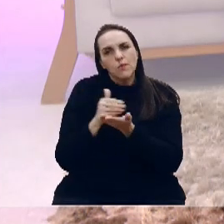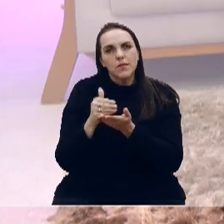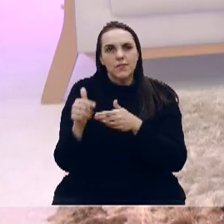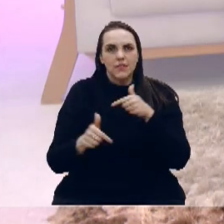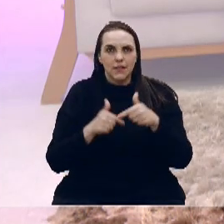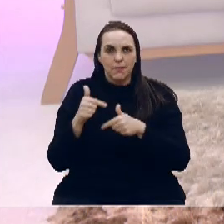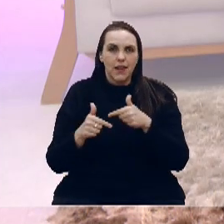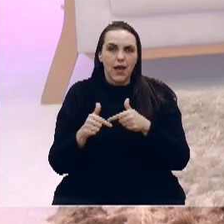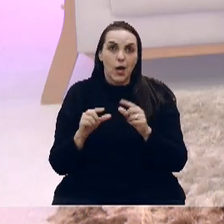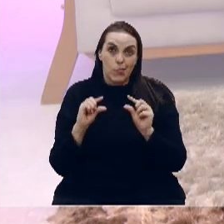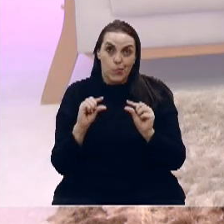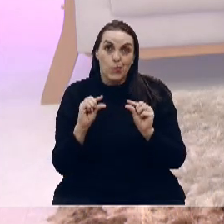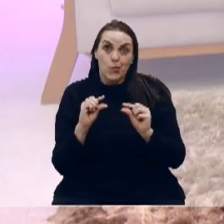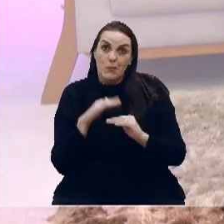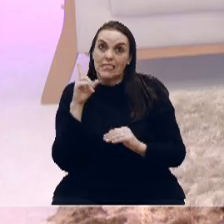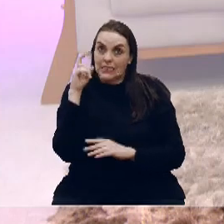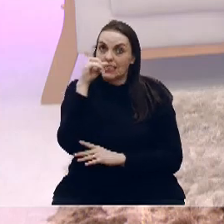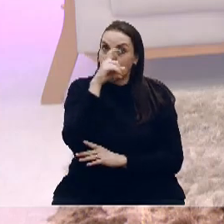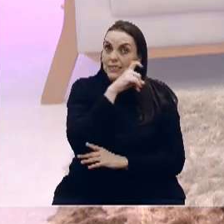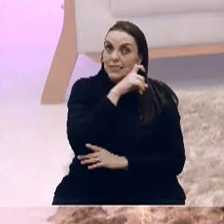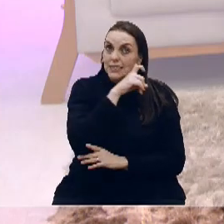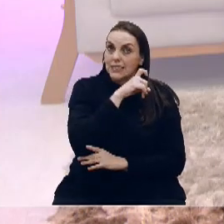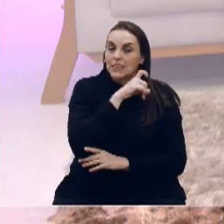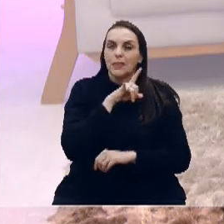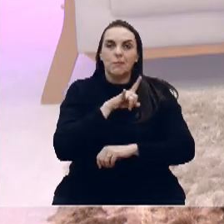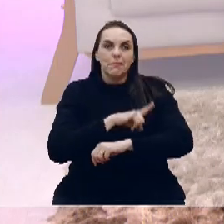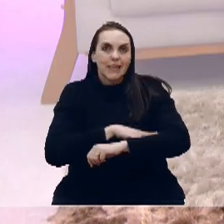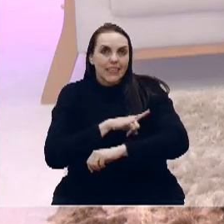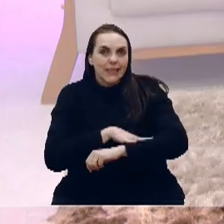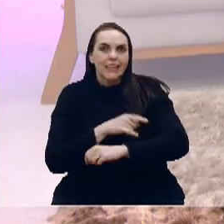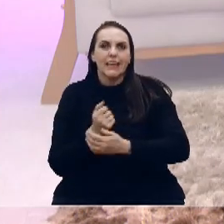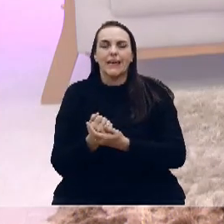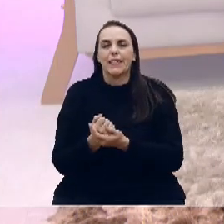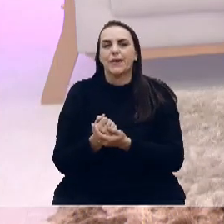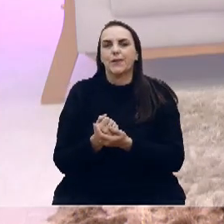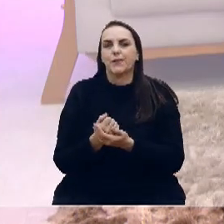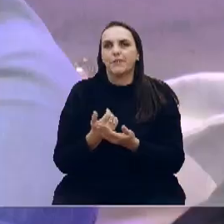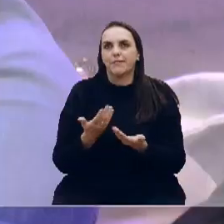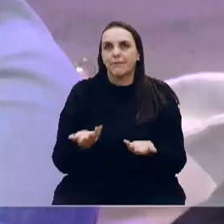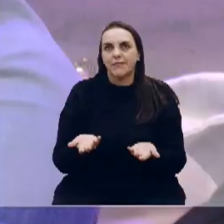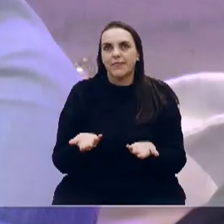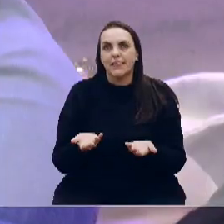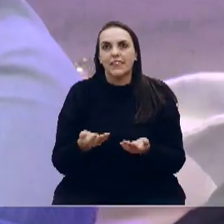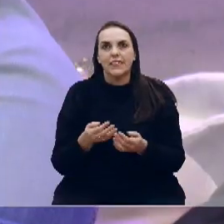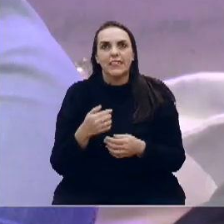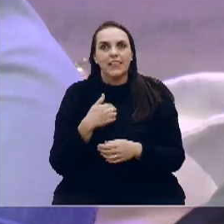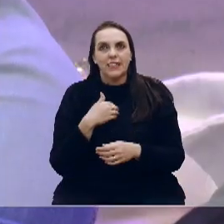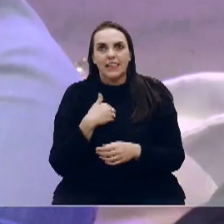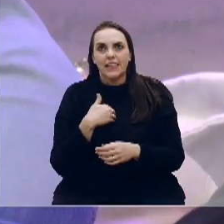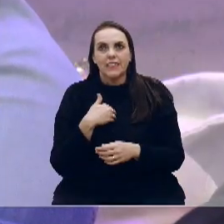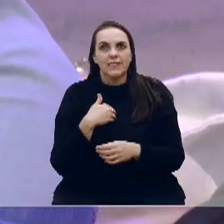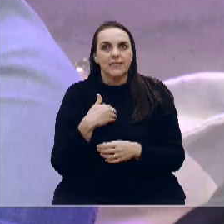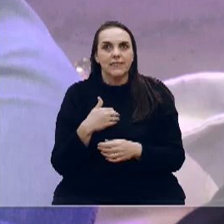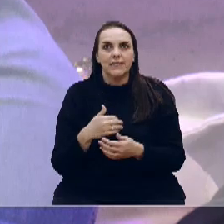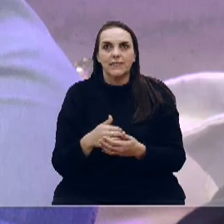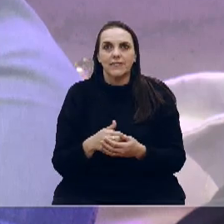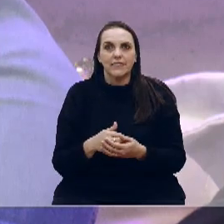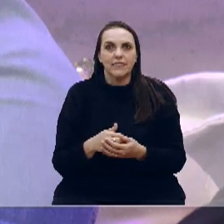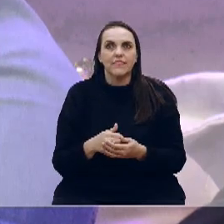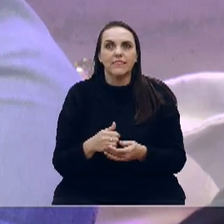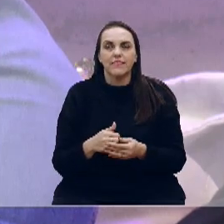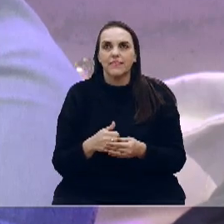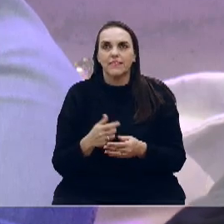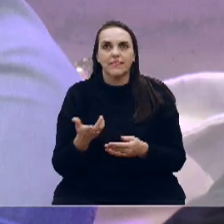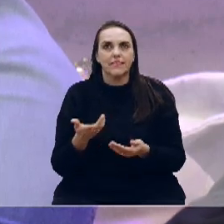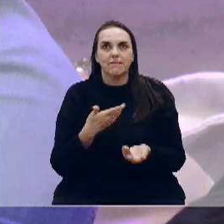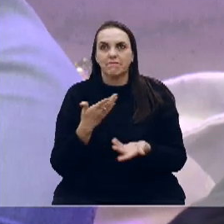era um pouquinho mais complicado, né, para banheiro, tanto é que dependendo do lugar que tu tá, não tem como ir,